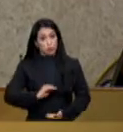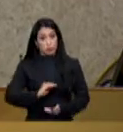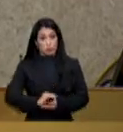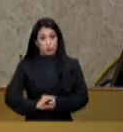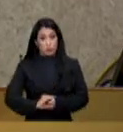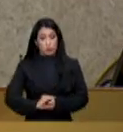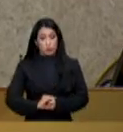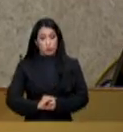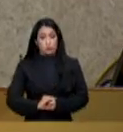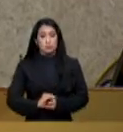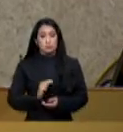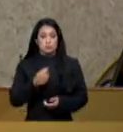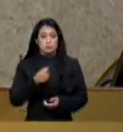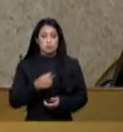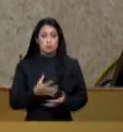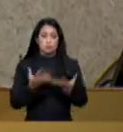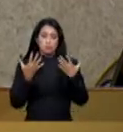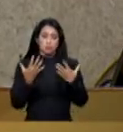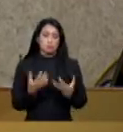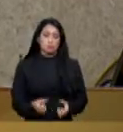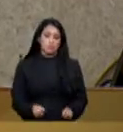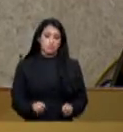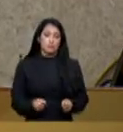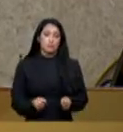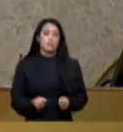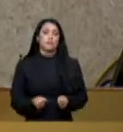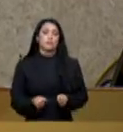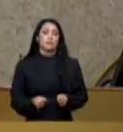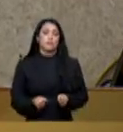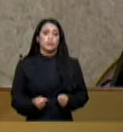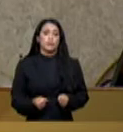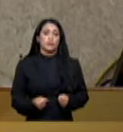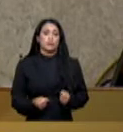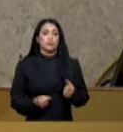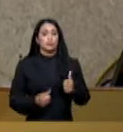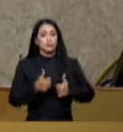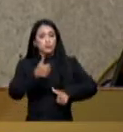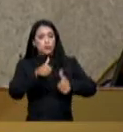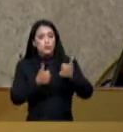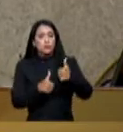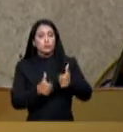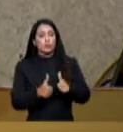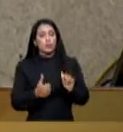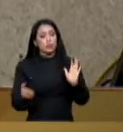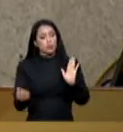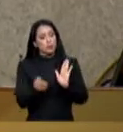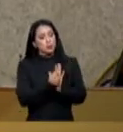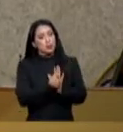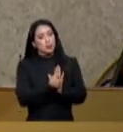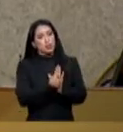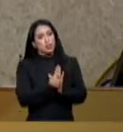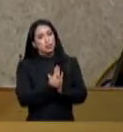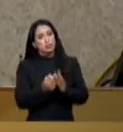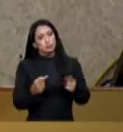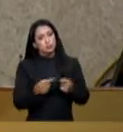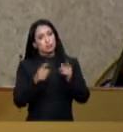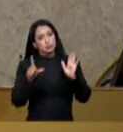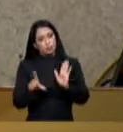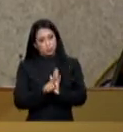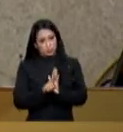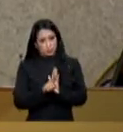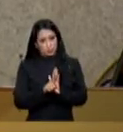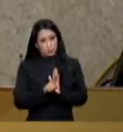estou conhecendo para privilegiar exatamente o exame sistêmico do marco